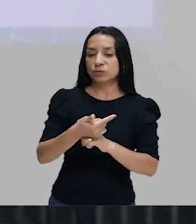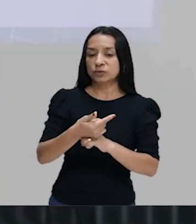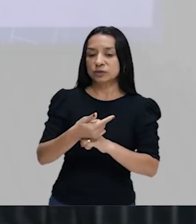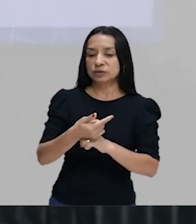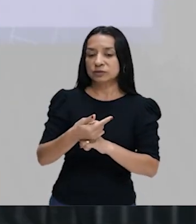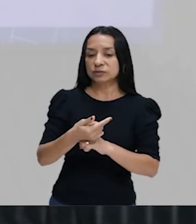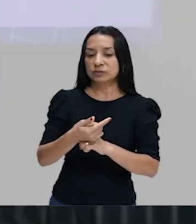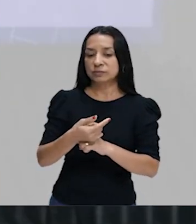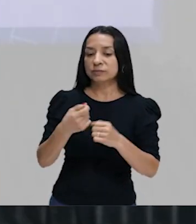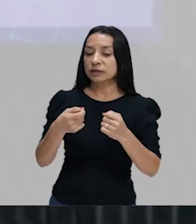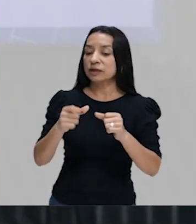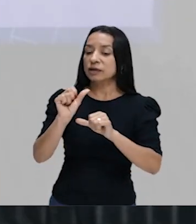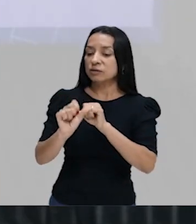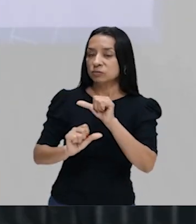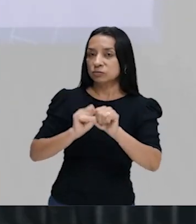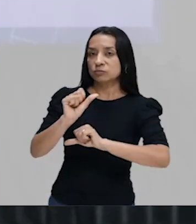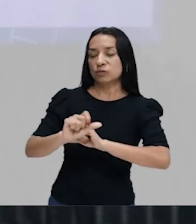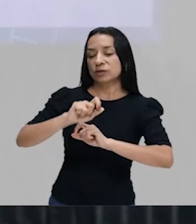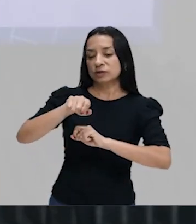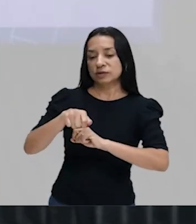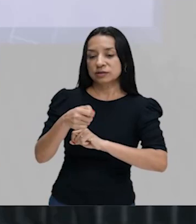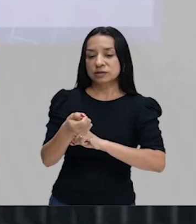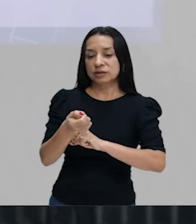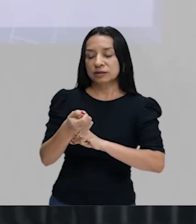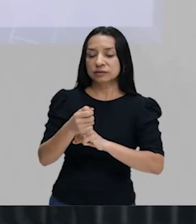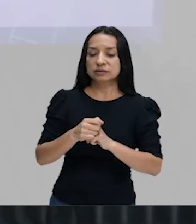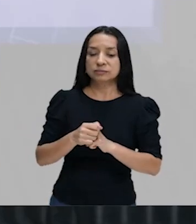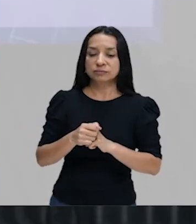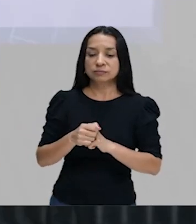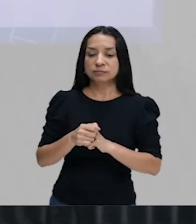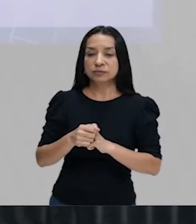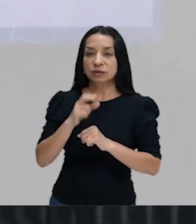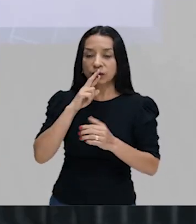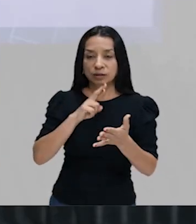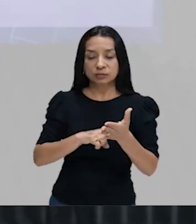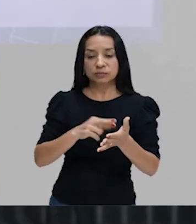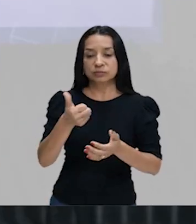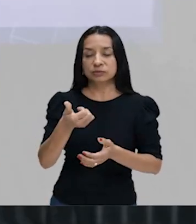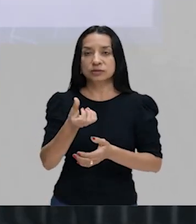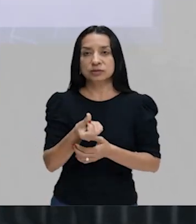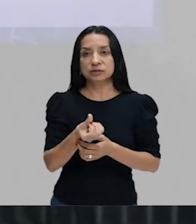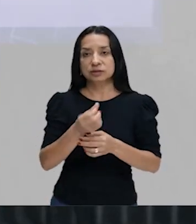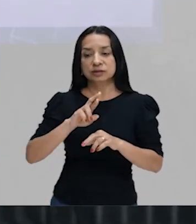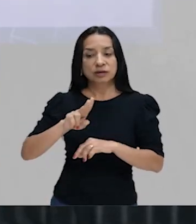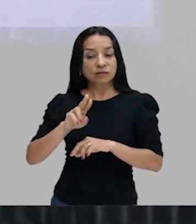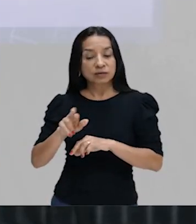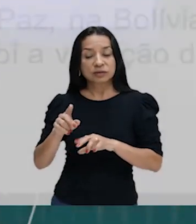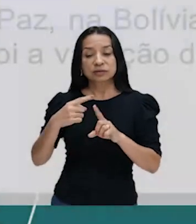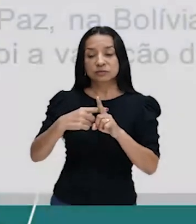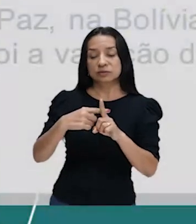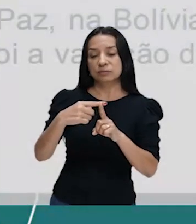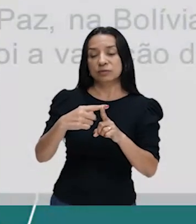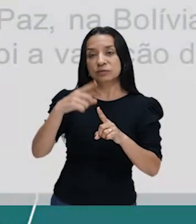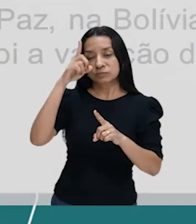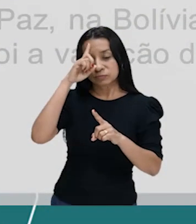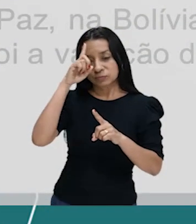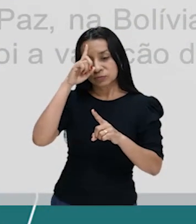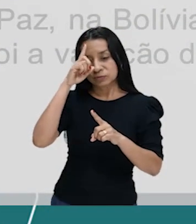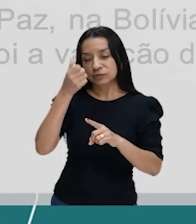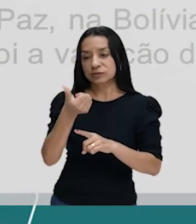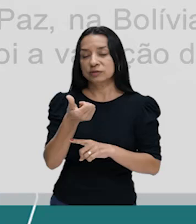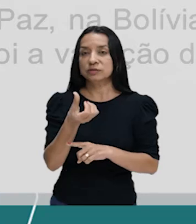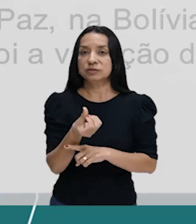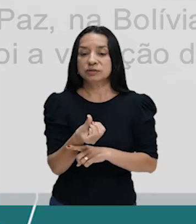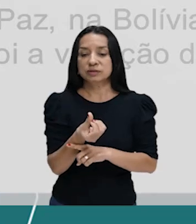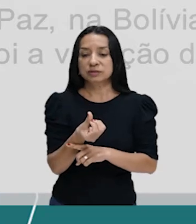como resposta esse 16, tá bom? Então, a variação de temperatura nesse dia foi de